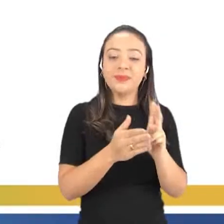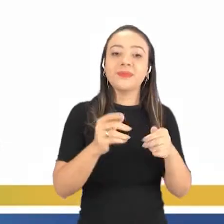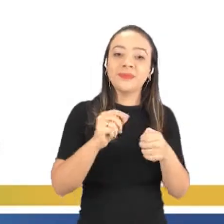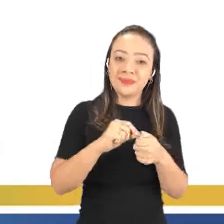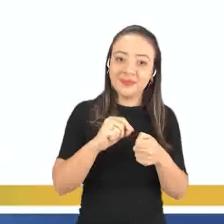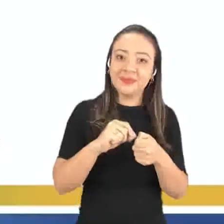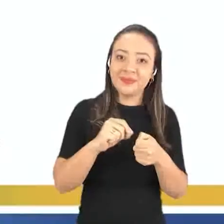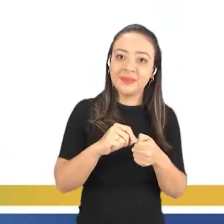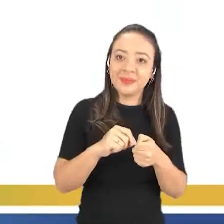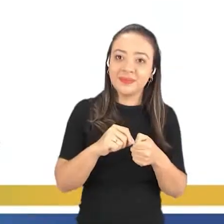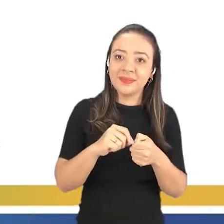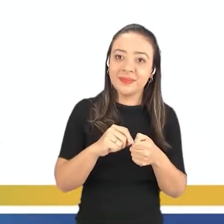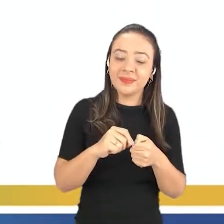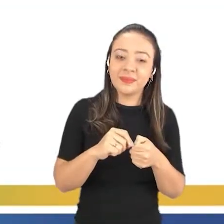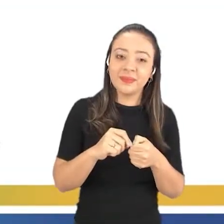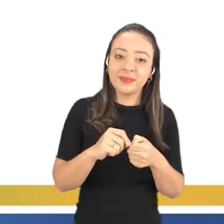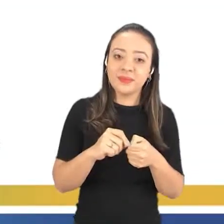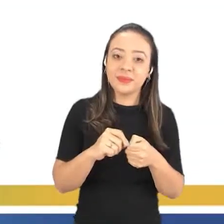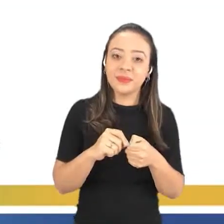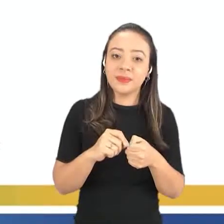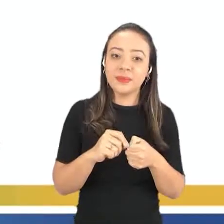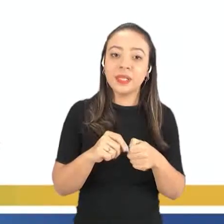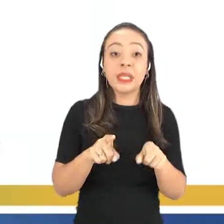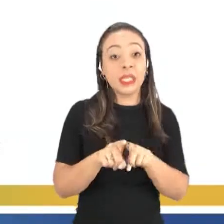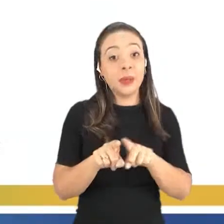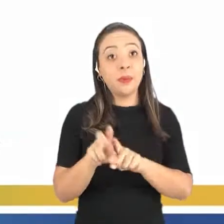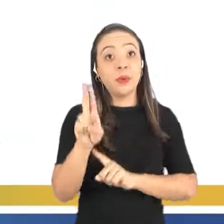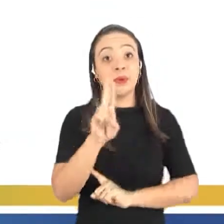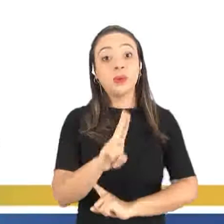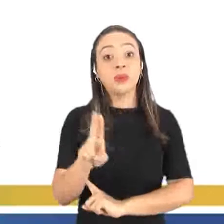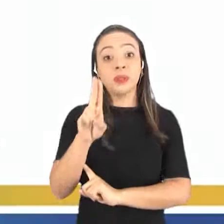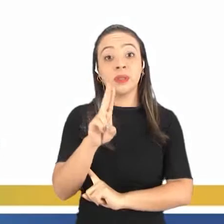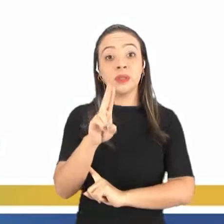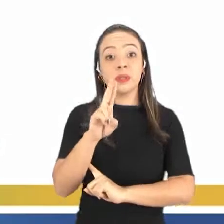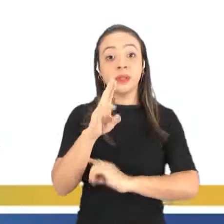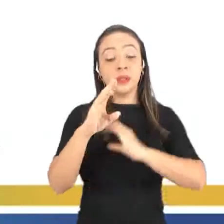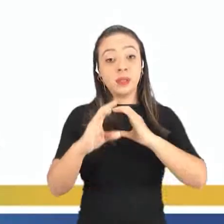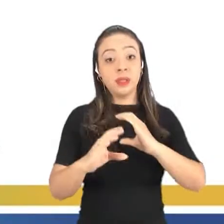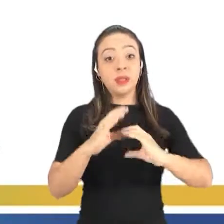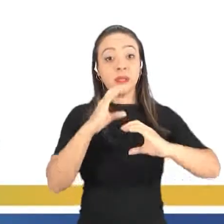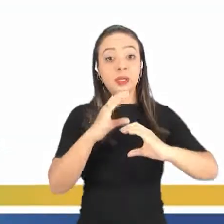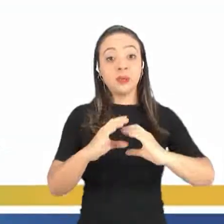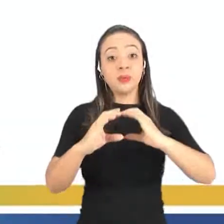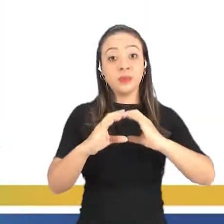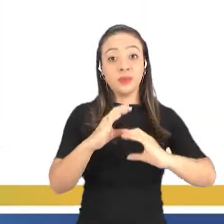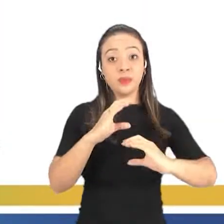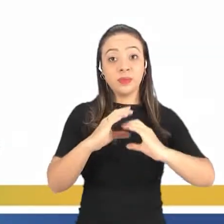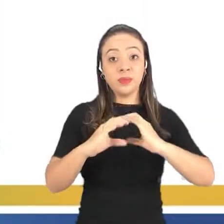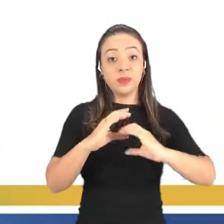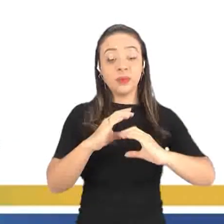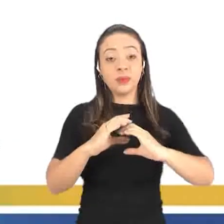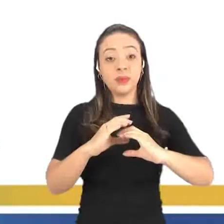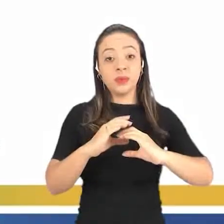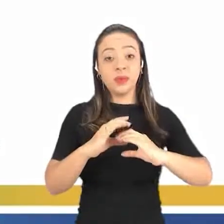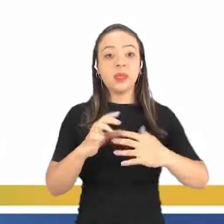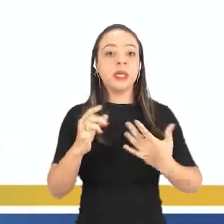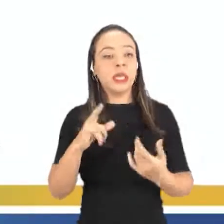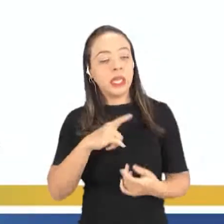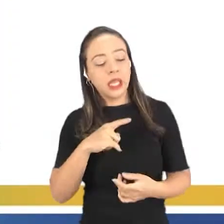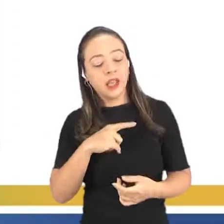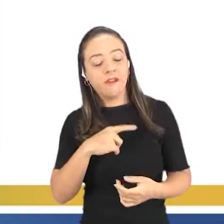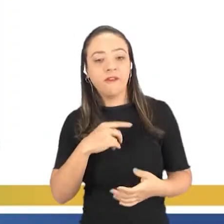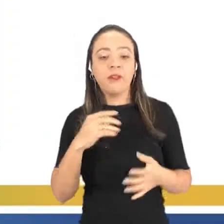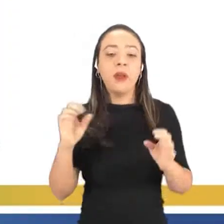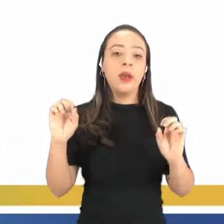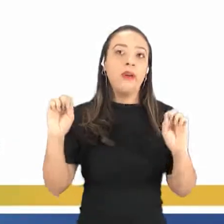fabricam também até hoje, né? E que são usados nas suas músicas nos momentos que eles estão ali em festa, em